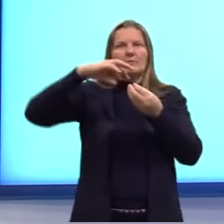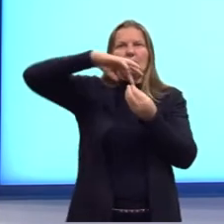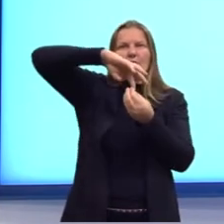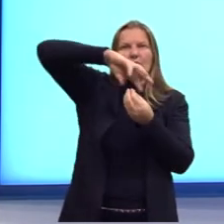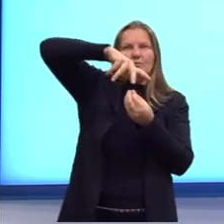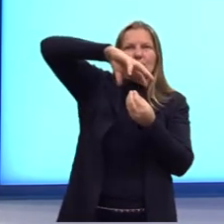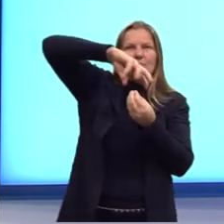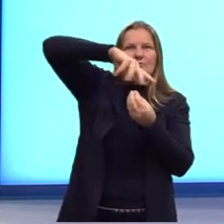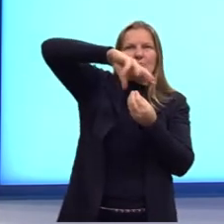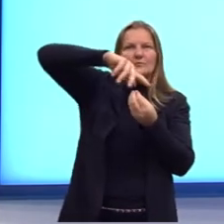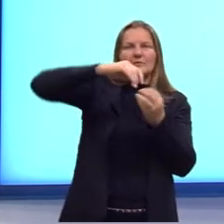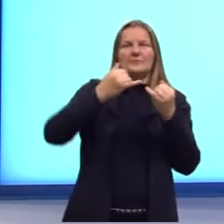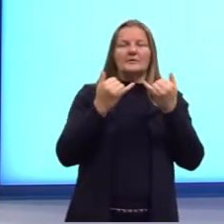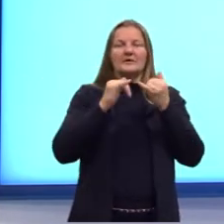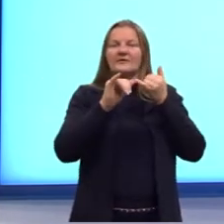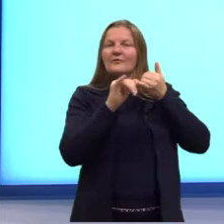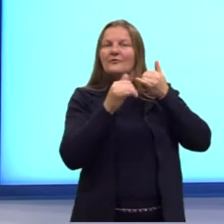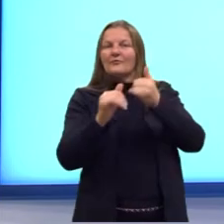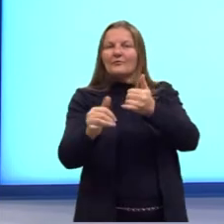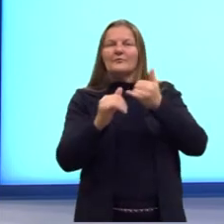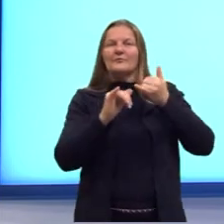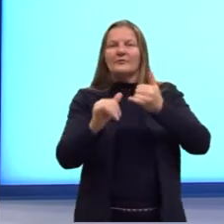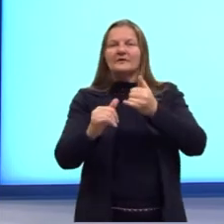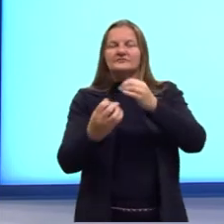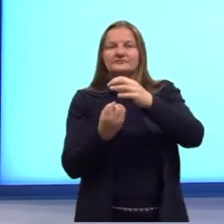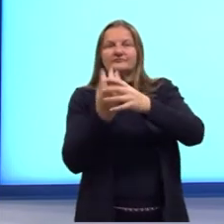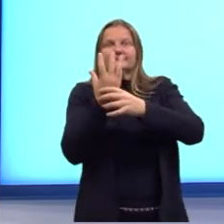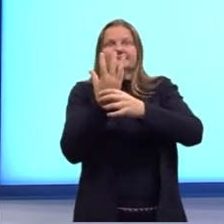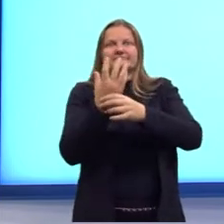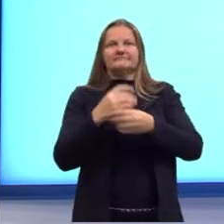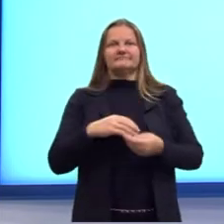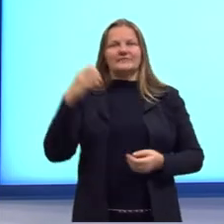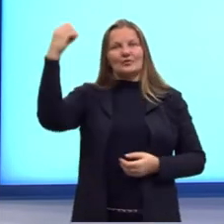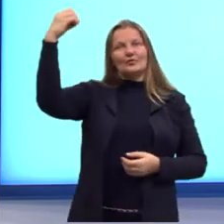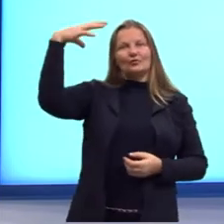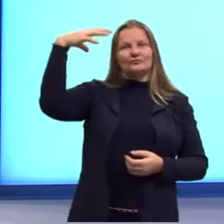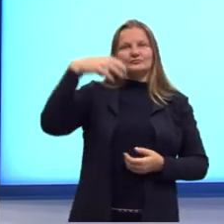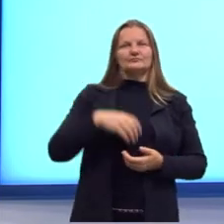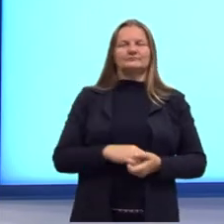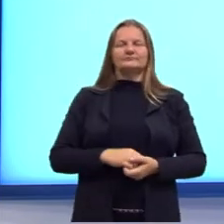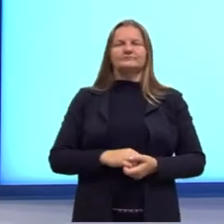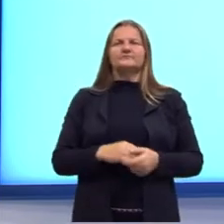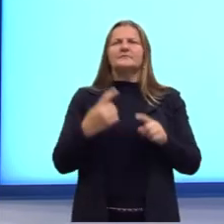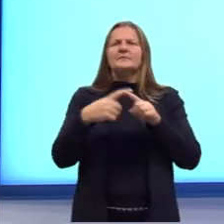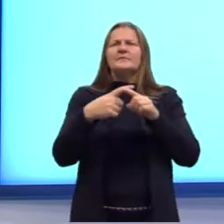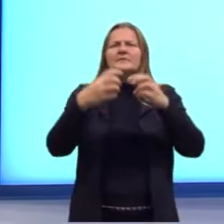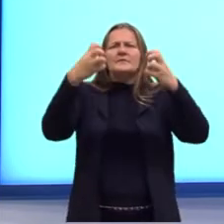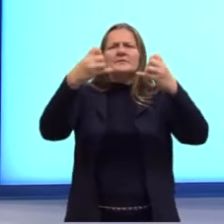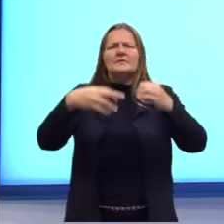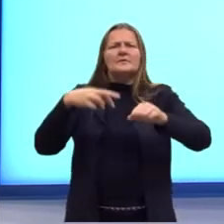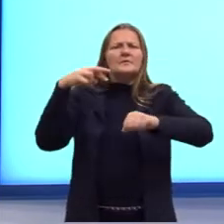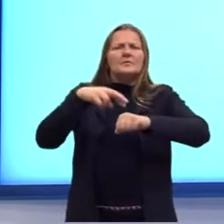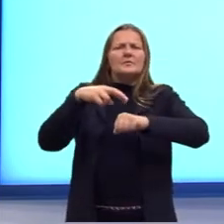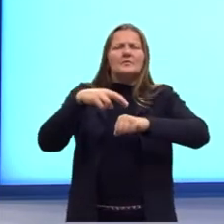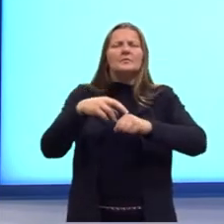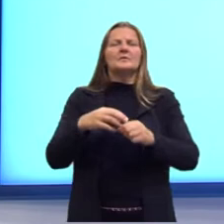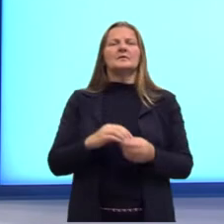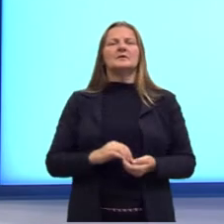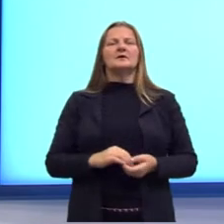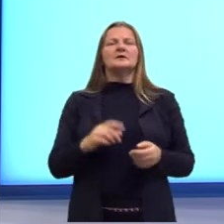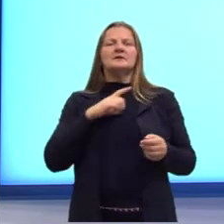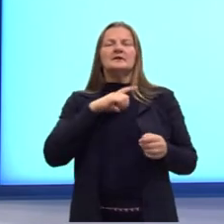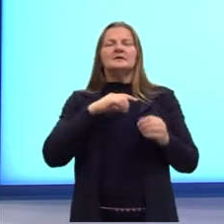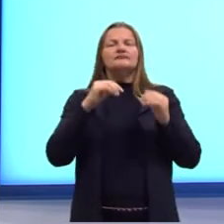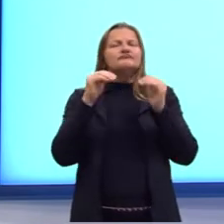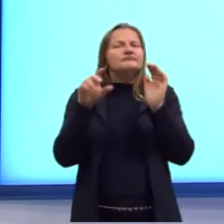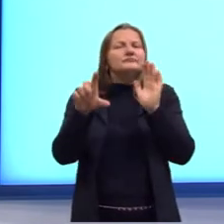Oi e o circuito ele respeita aleidion todo o circuito não é quando a gente está falando de resistores ôhmicos enfim